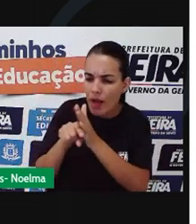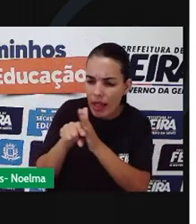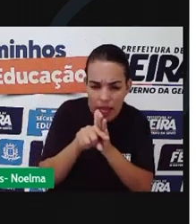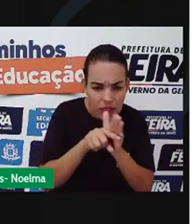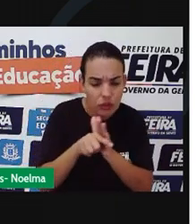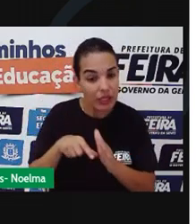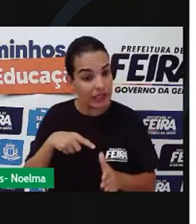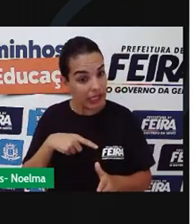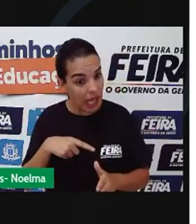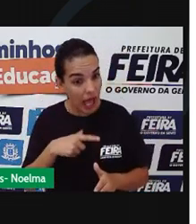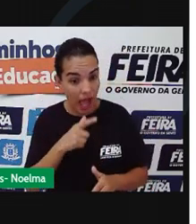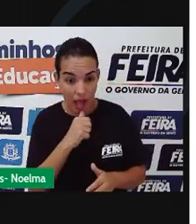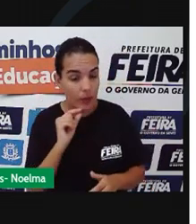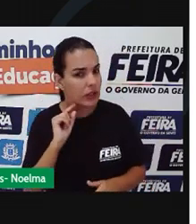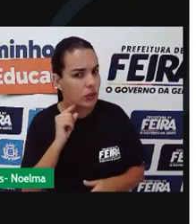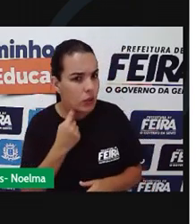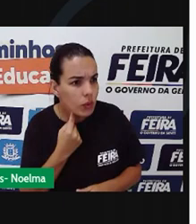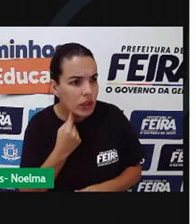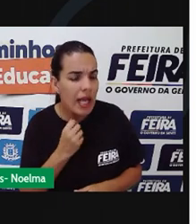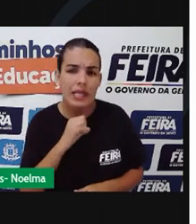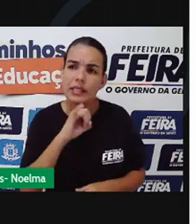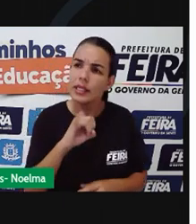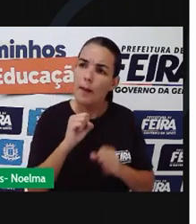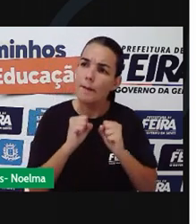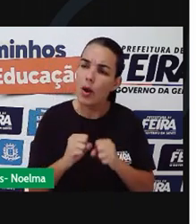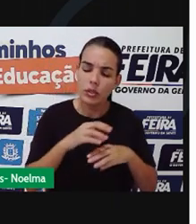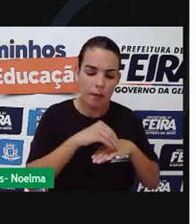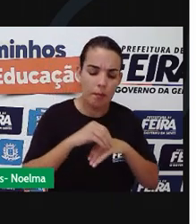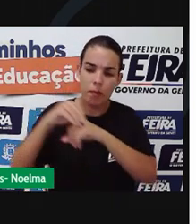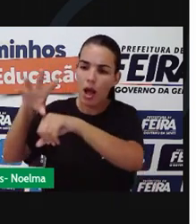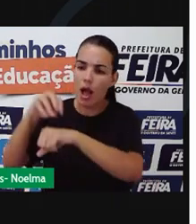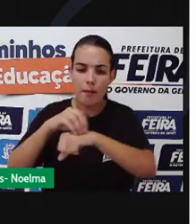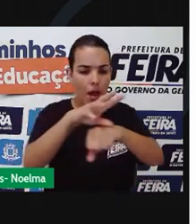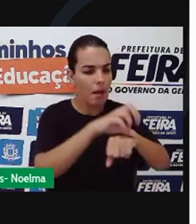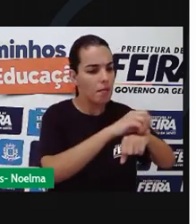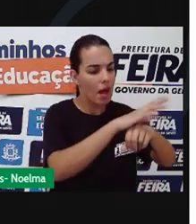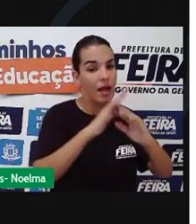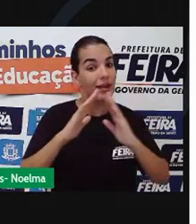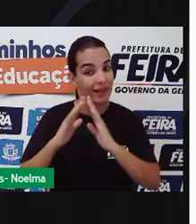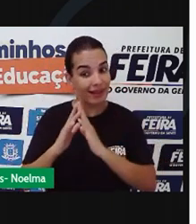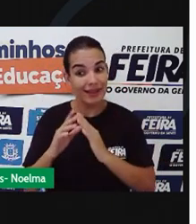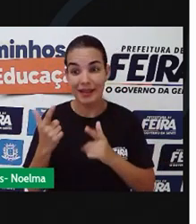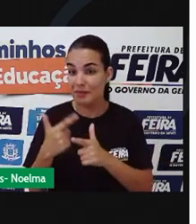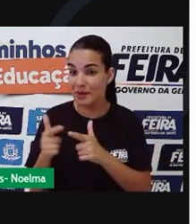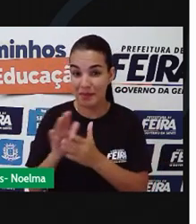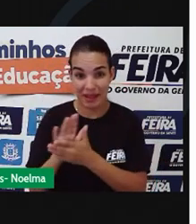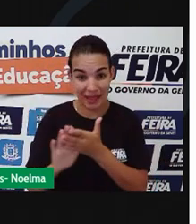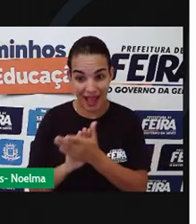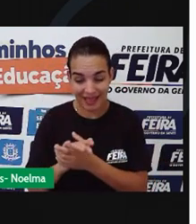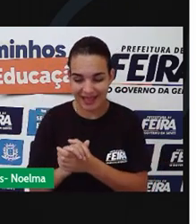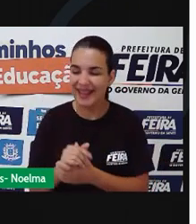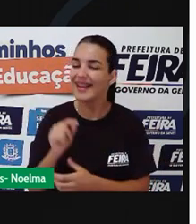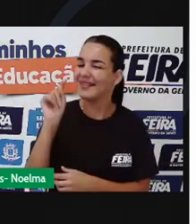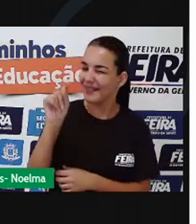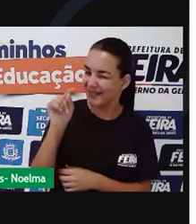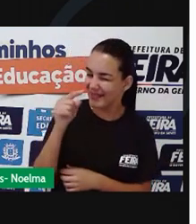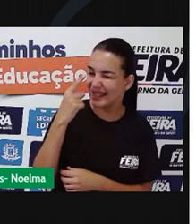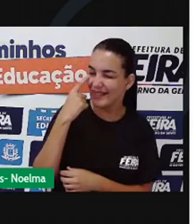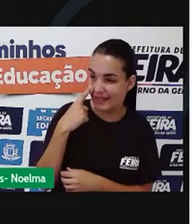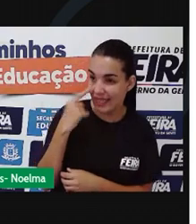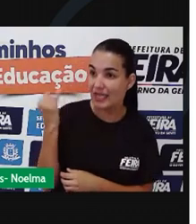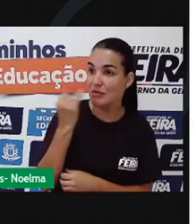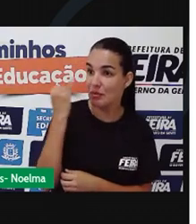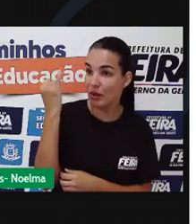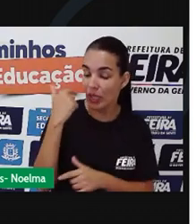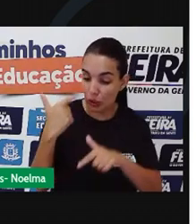para verificar se não está contaminada pode ser encaminhada para as residências sem nenhum problema eu só como é importante o